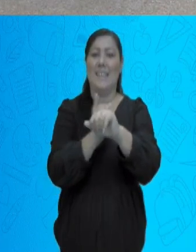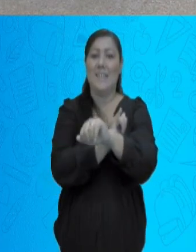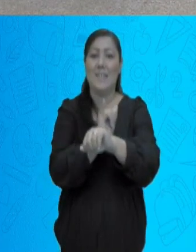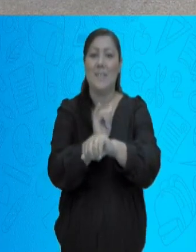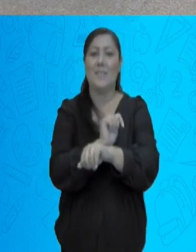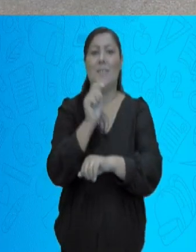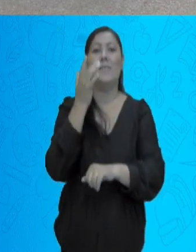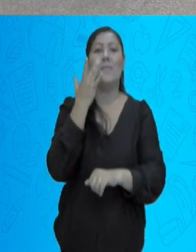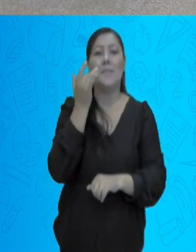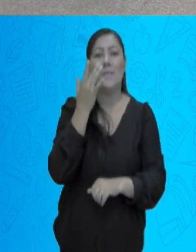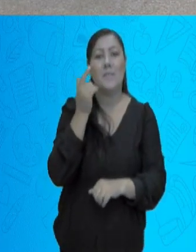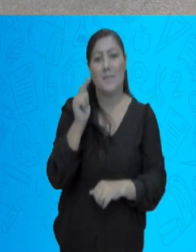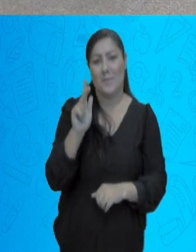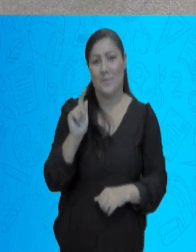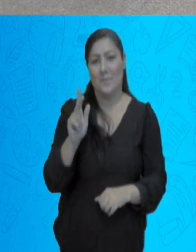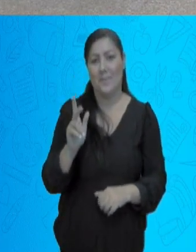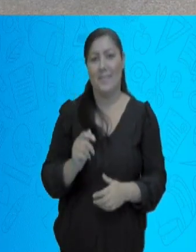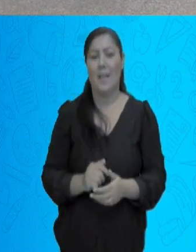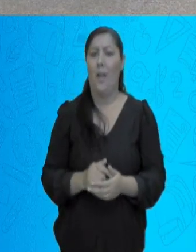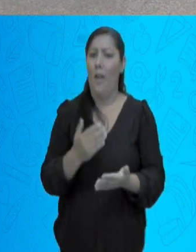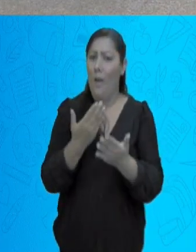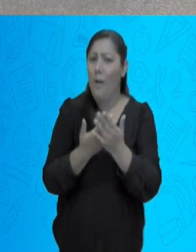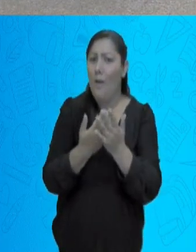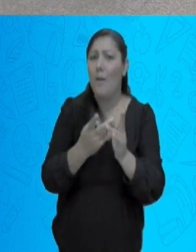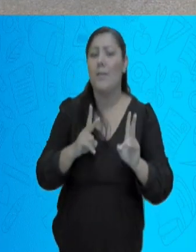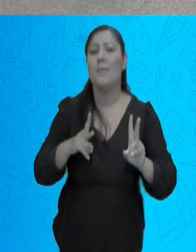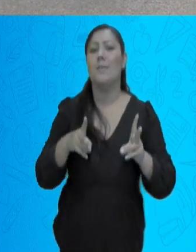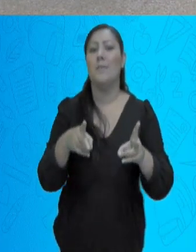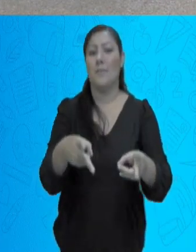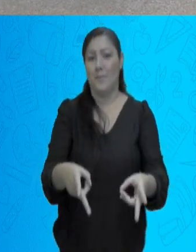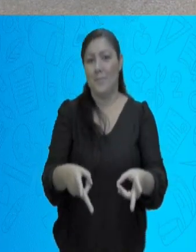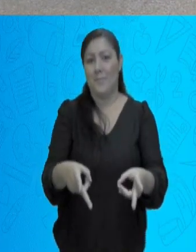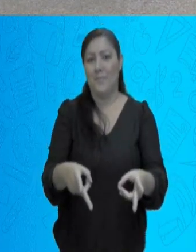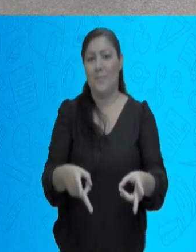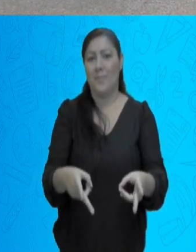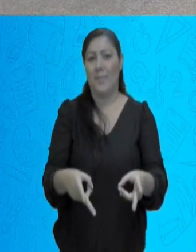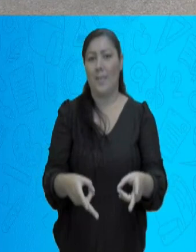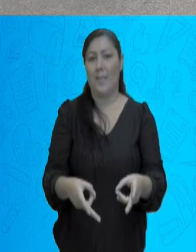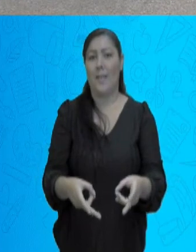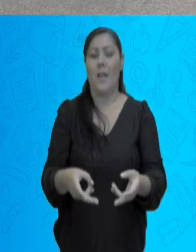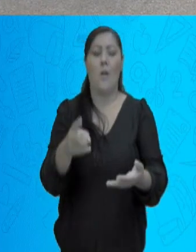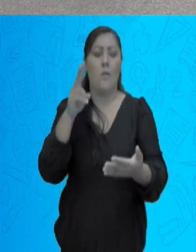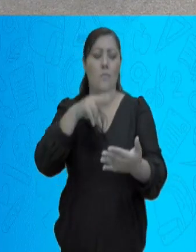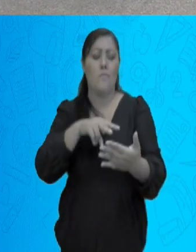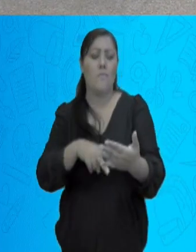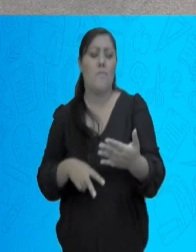SMED-GV. Não deixem de estudar. Isso mesmo, reveja as nossas